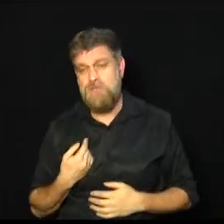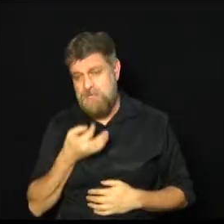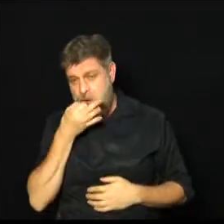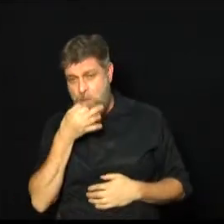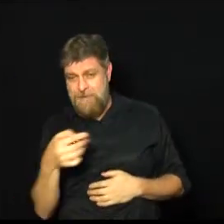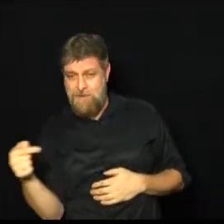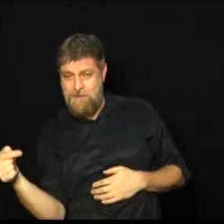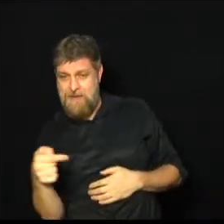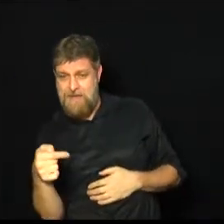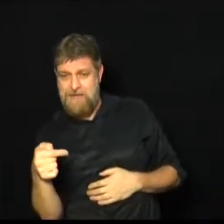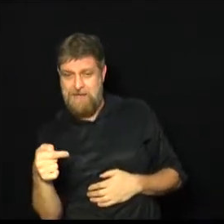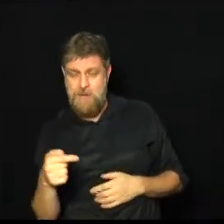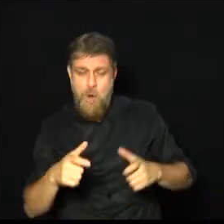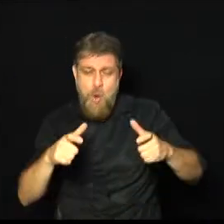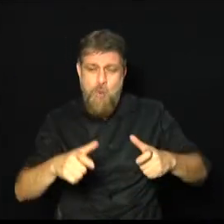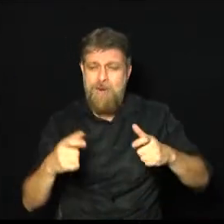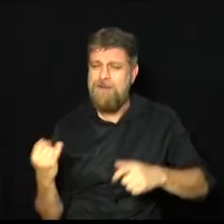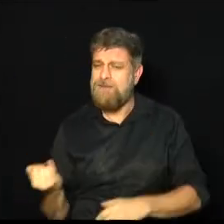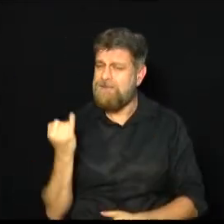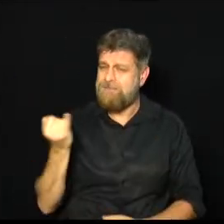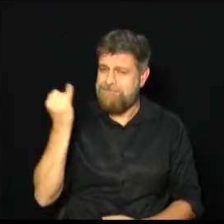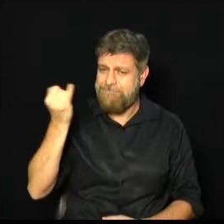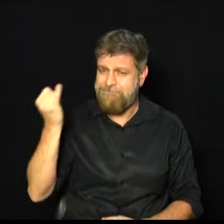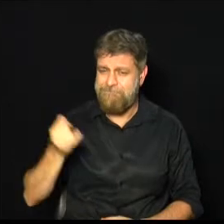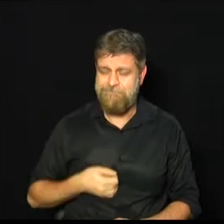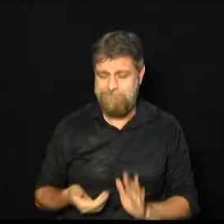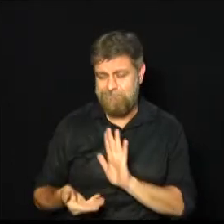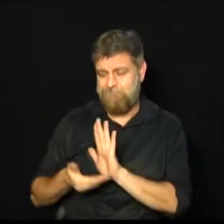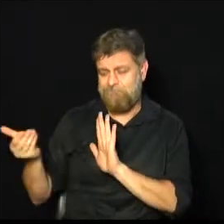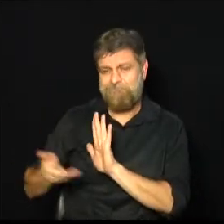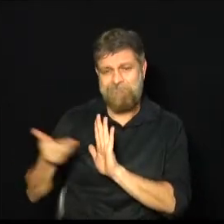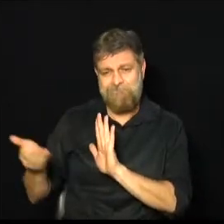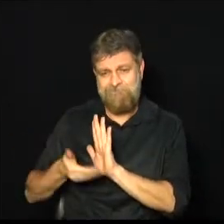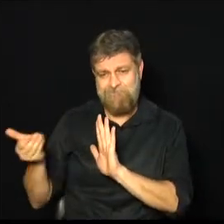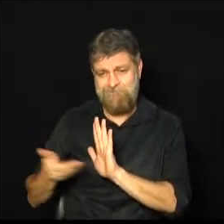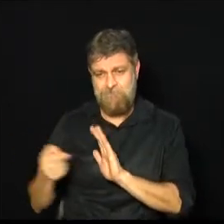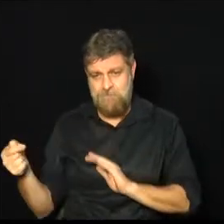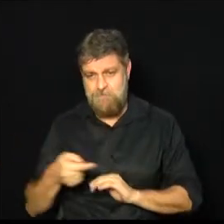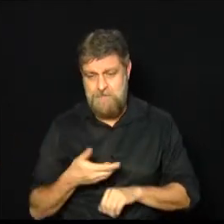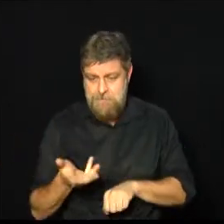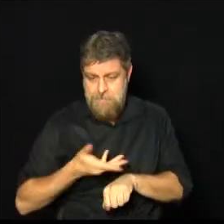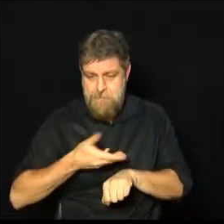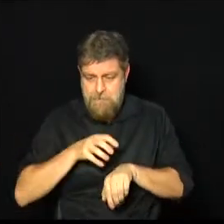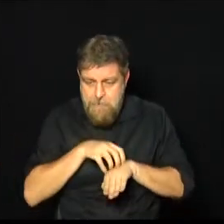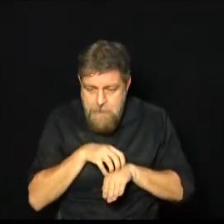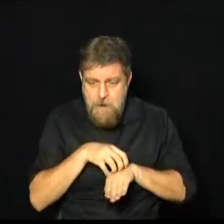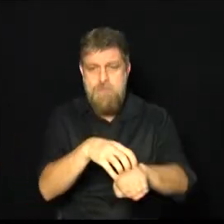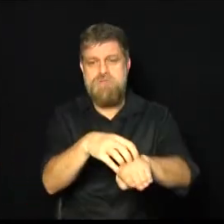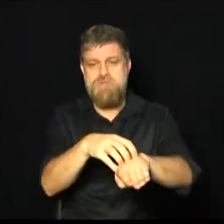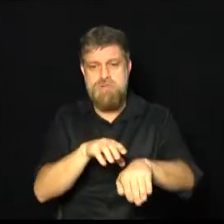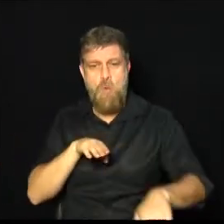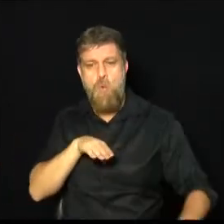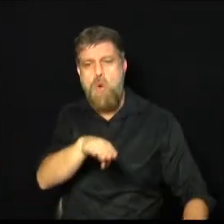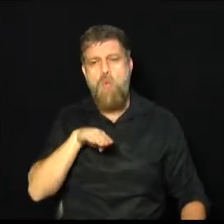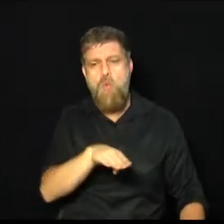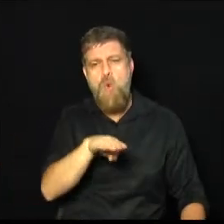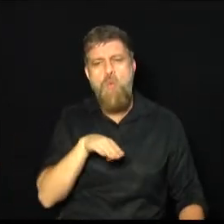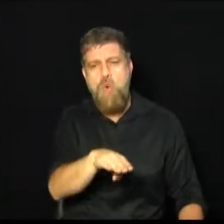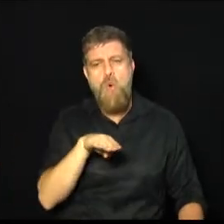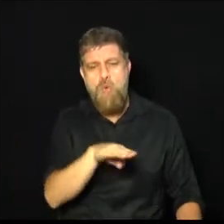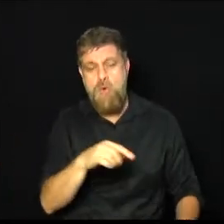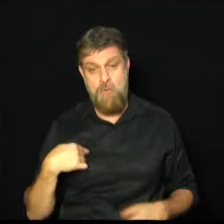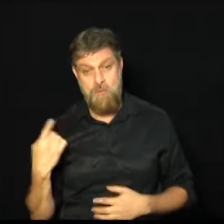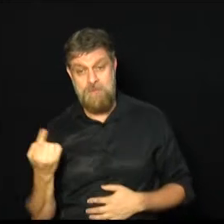dos cruzamentos importantes que ele tem que ser eliminado para dar essa fluidez para o BRT. Quando nós começamos